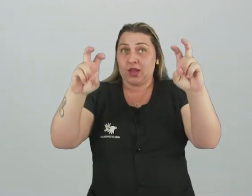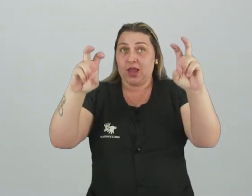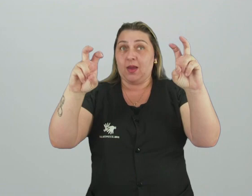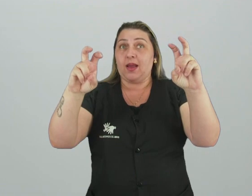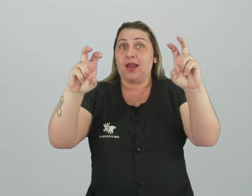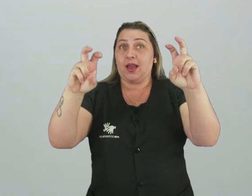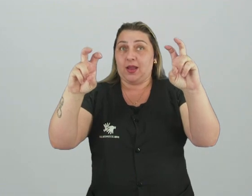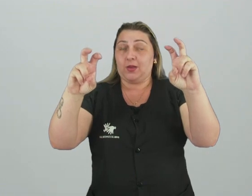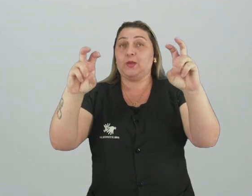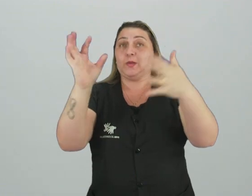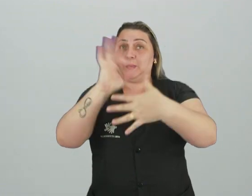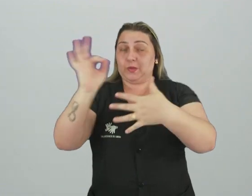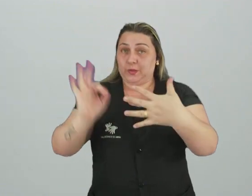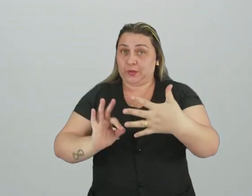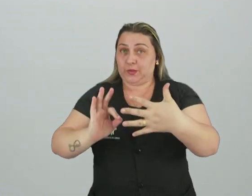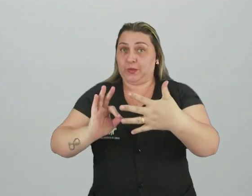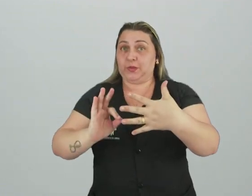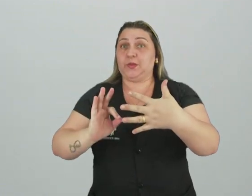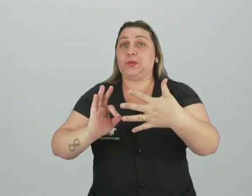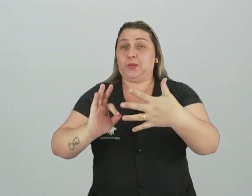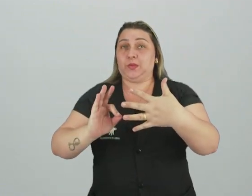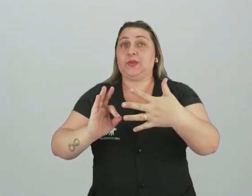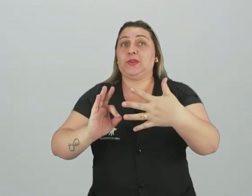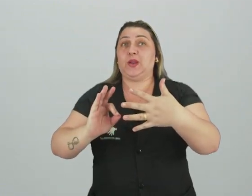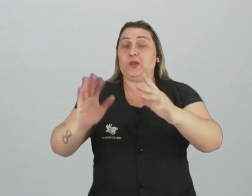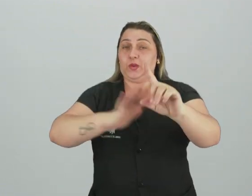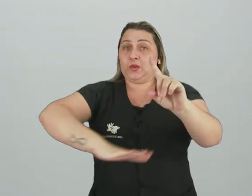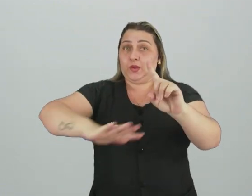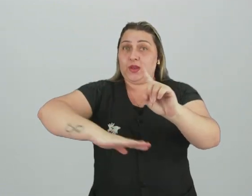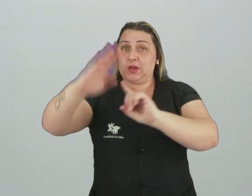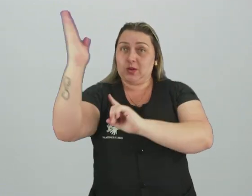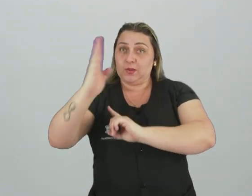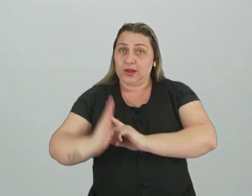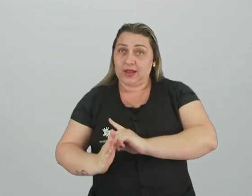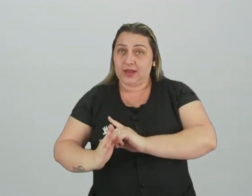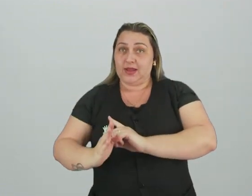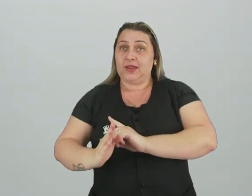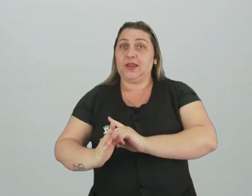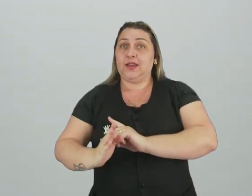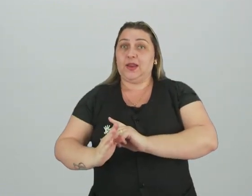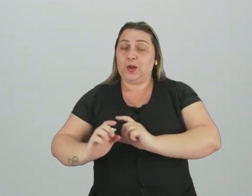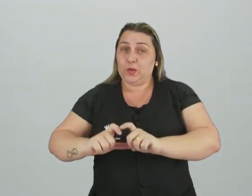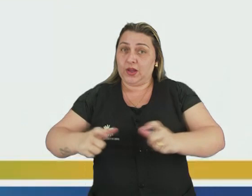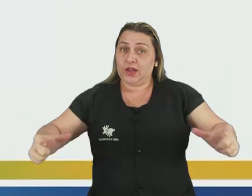é Aspectos Demográficos e Sociais do Brasil, parte 1.